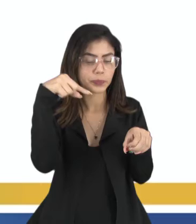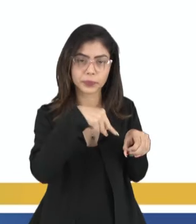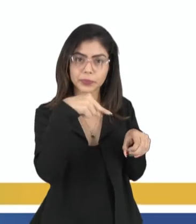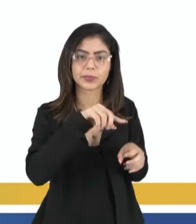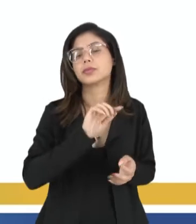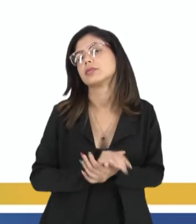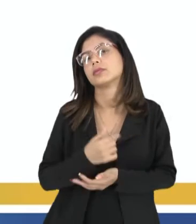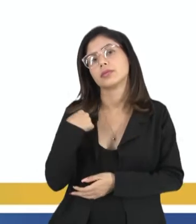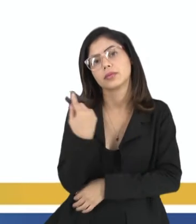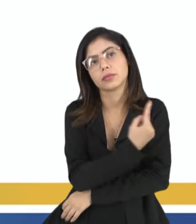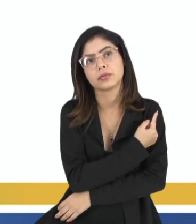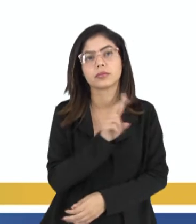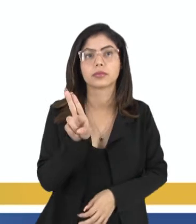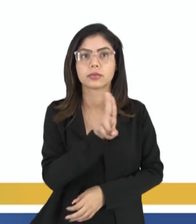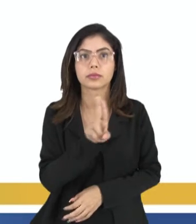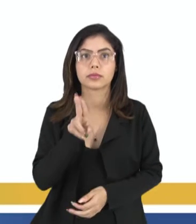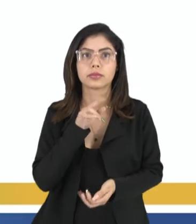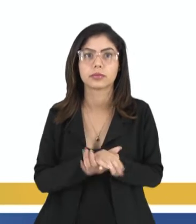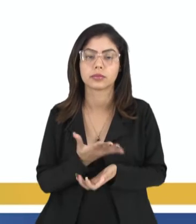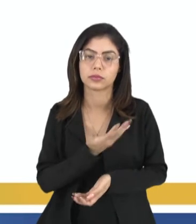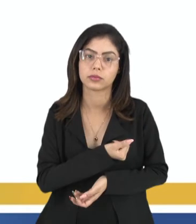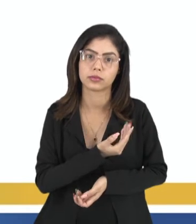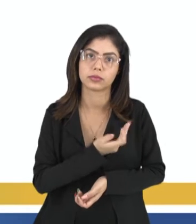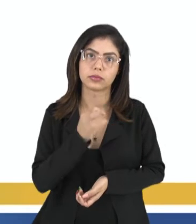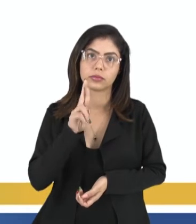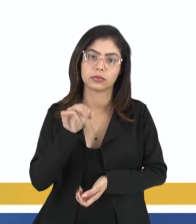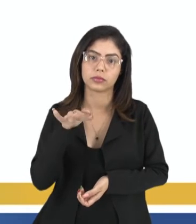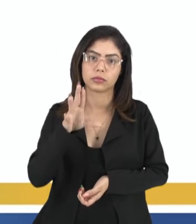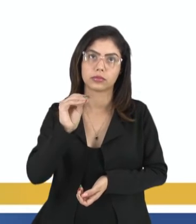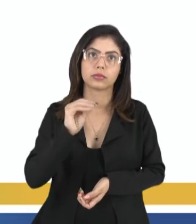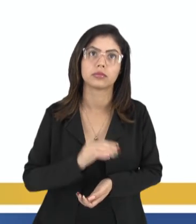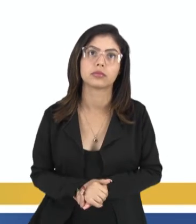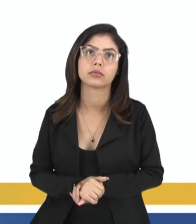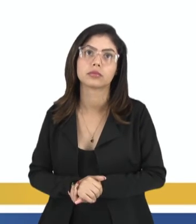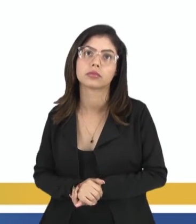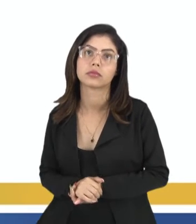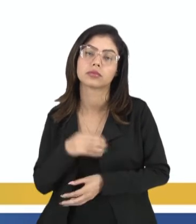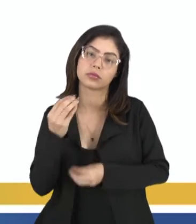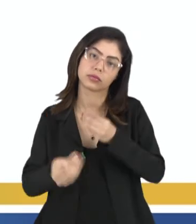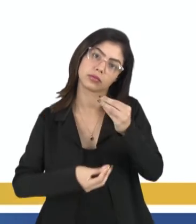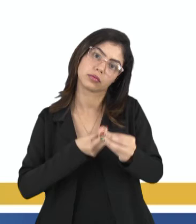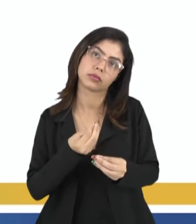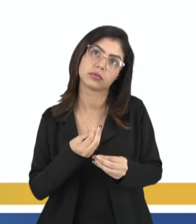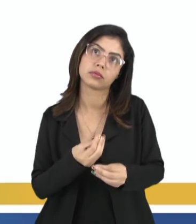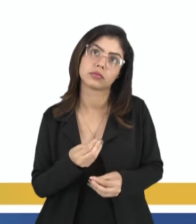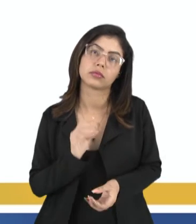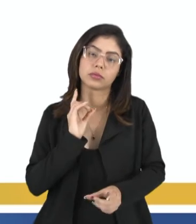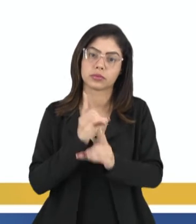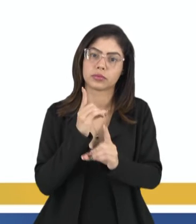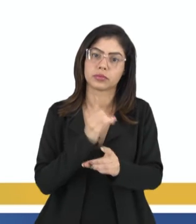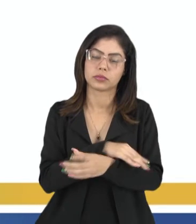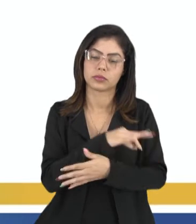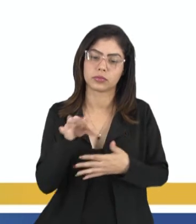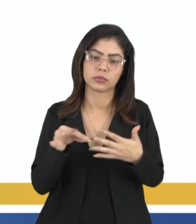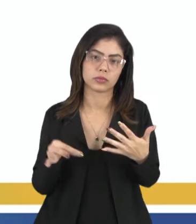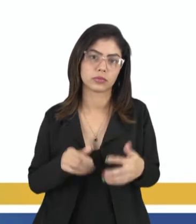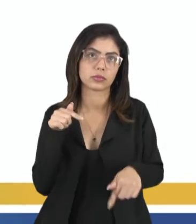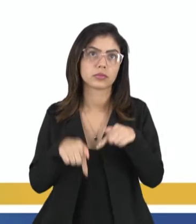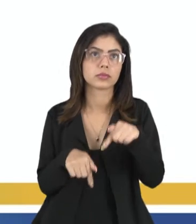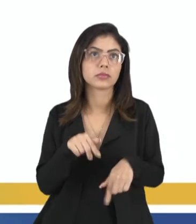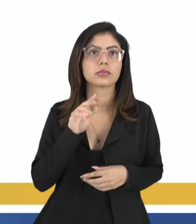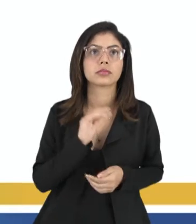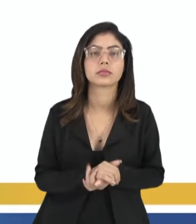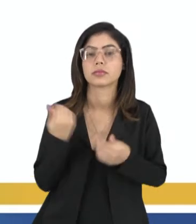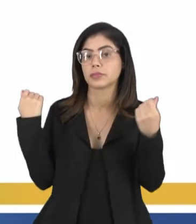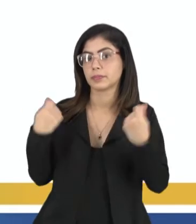nós chamamos de número atômico, ok? Como que a gente vai identificar um elemento químico? Então, a